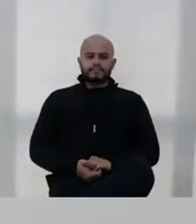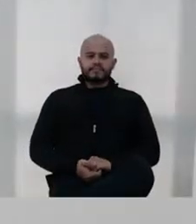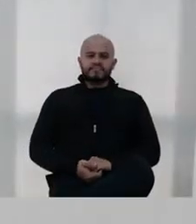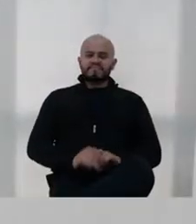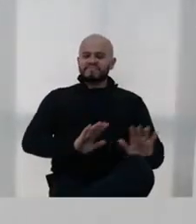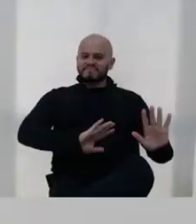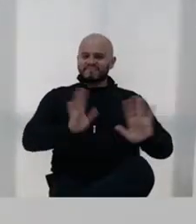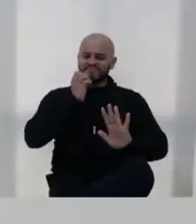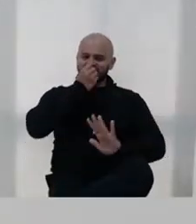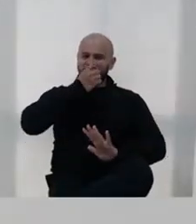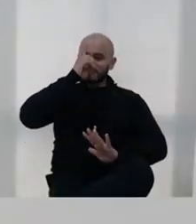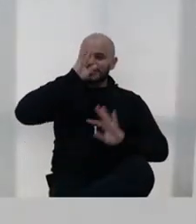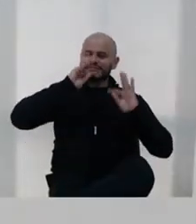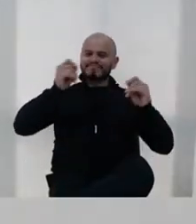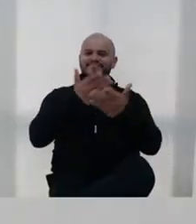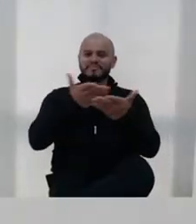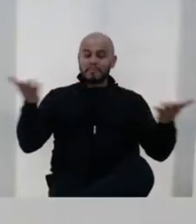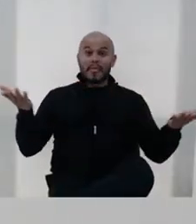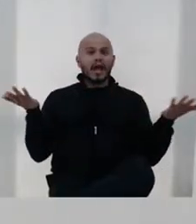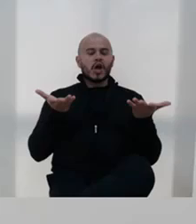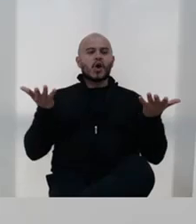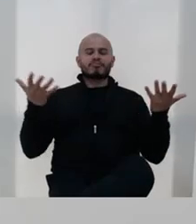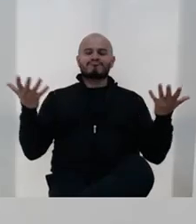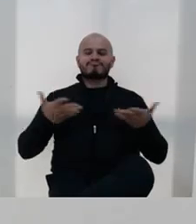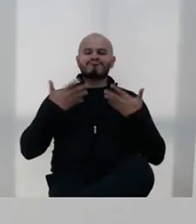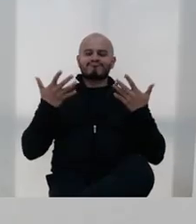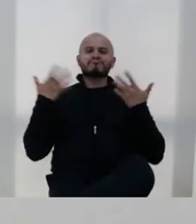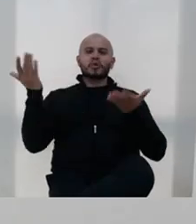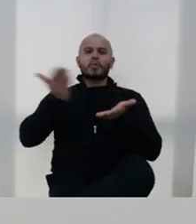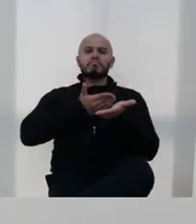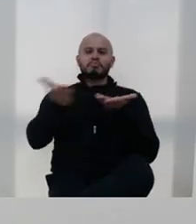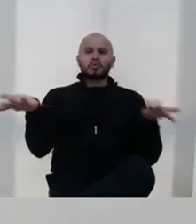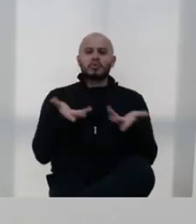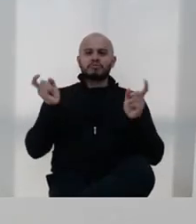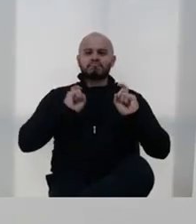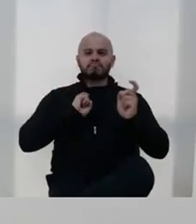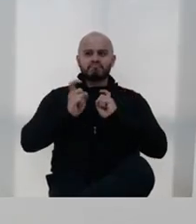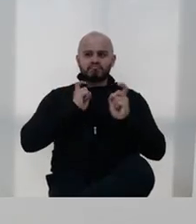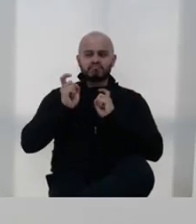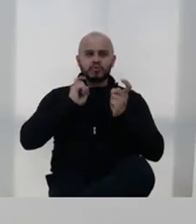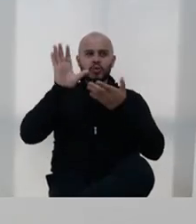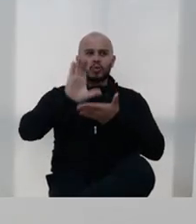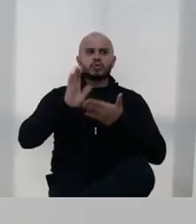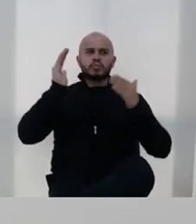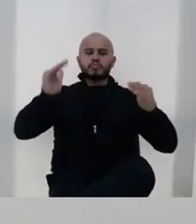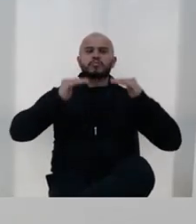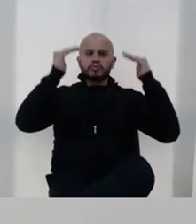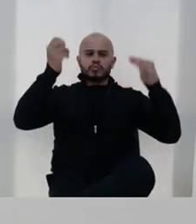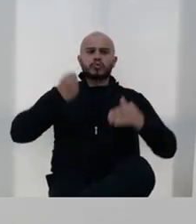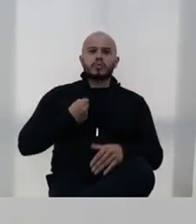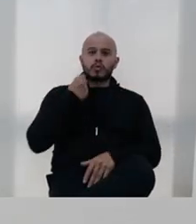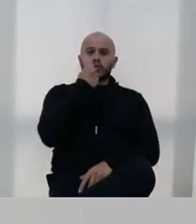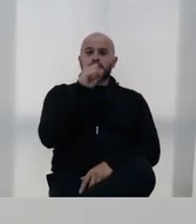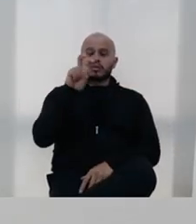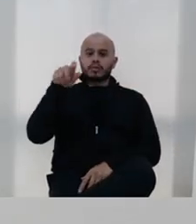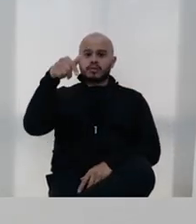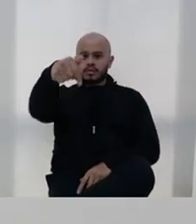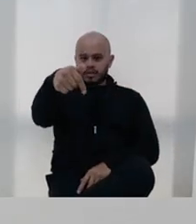Bom dia a todos e todas. É com alegria que nós damos início à nossa sessão ordinária do Conselho Superior de número